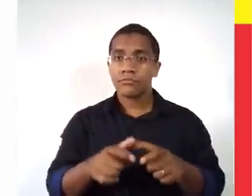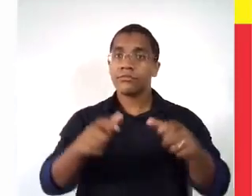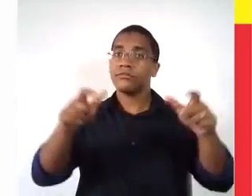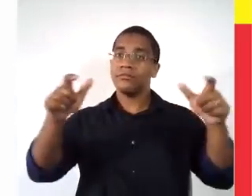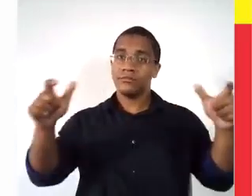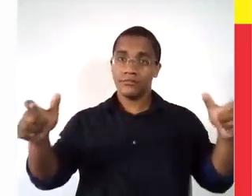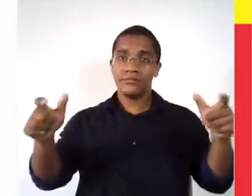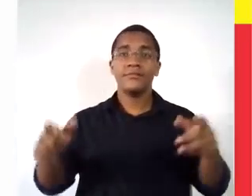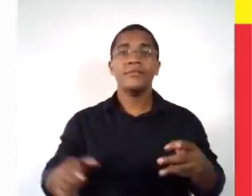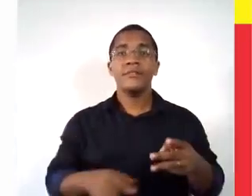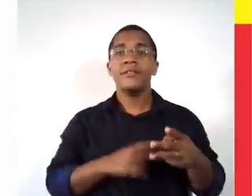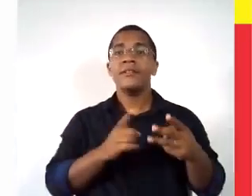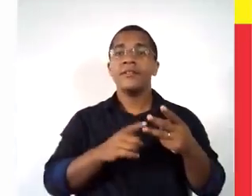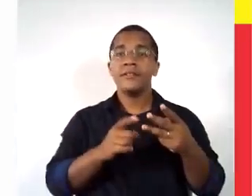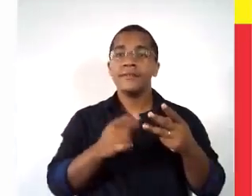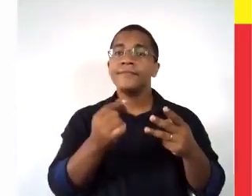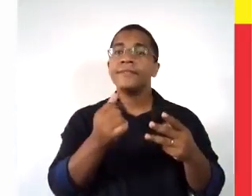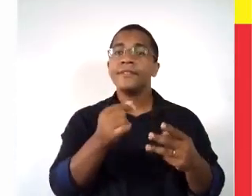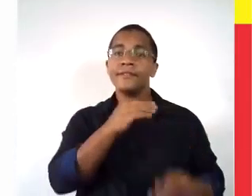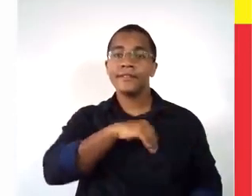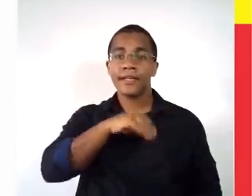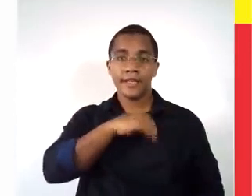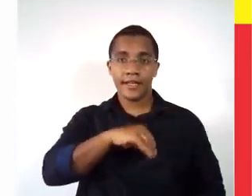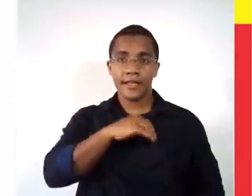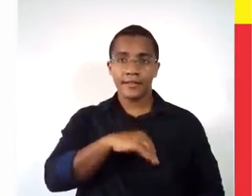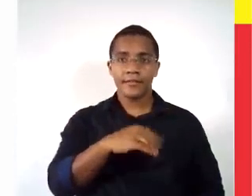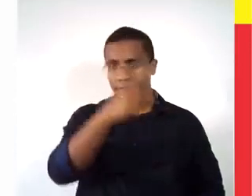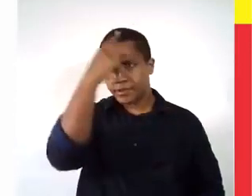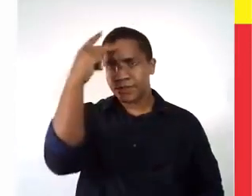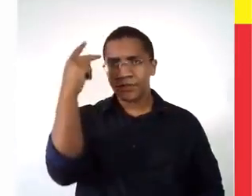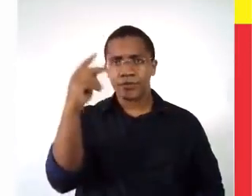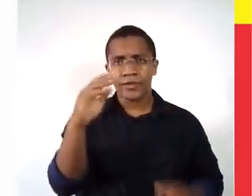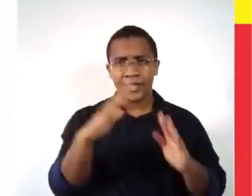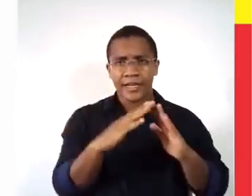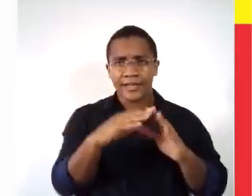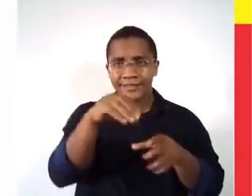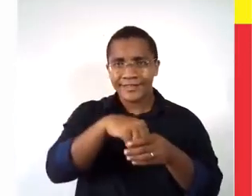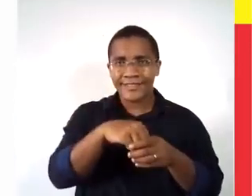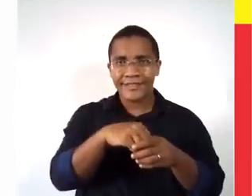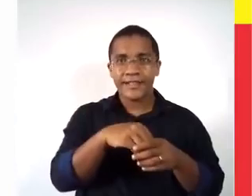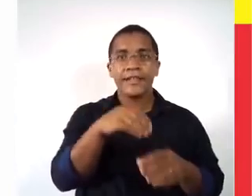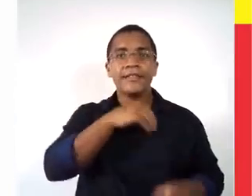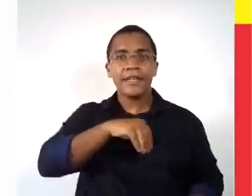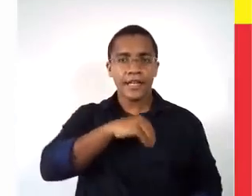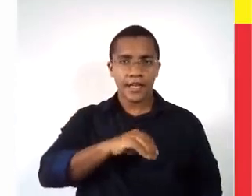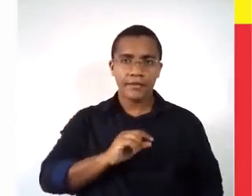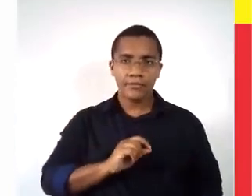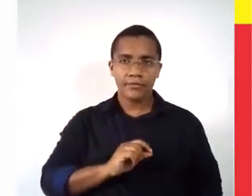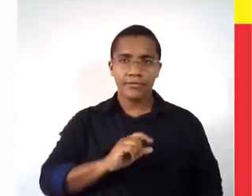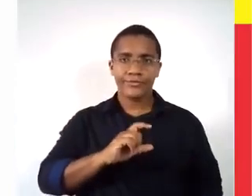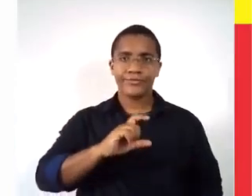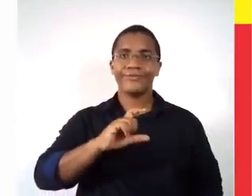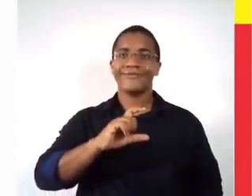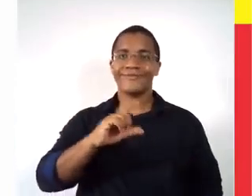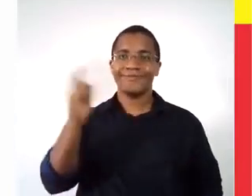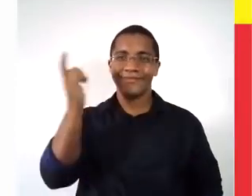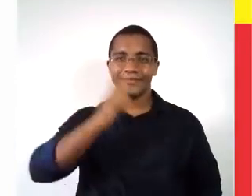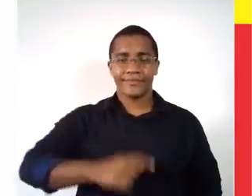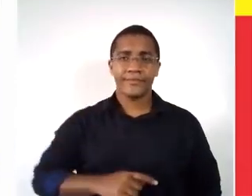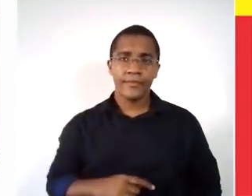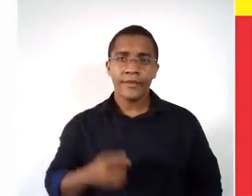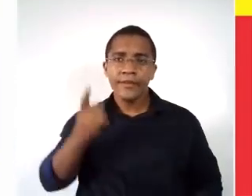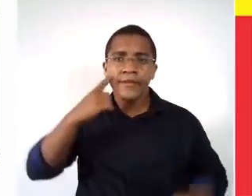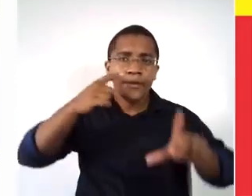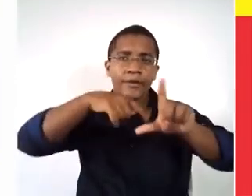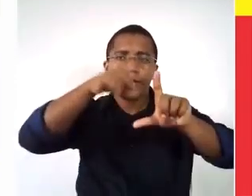capita, que é aquela renda por pessoa na casa, também vai aumentar, ok? Ó, então vocês veem a imagem